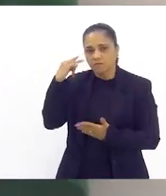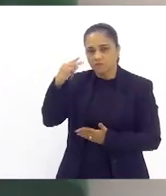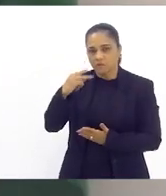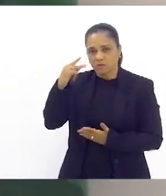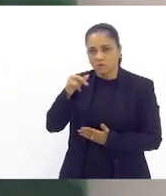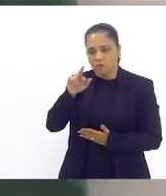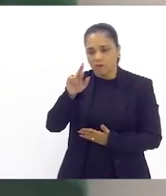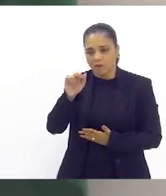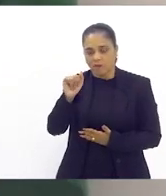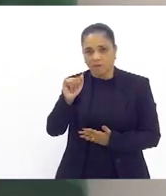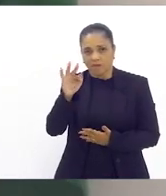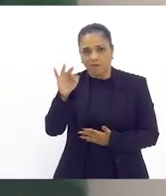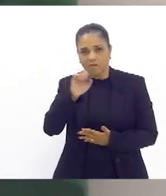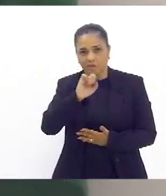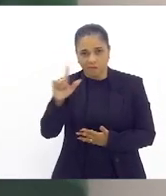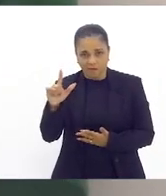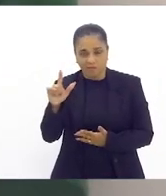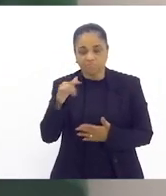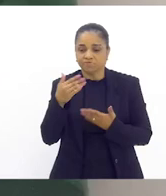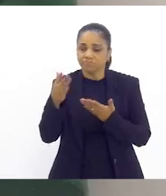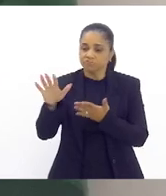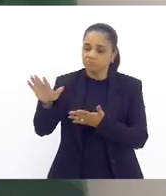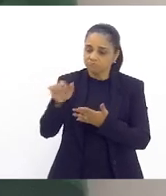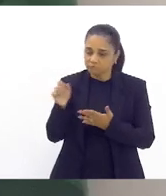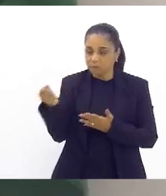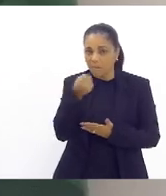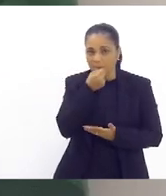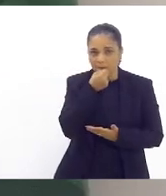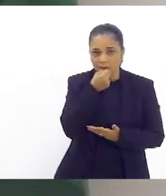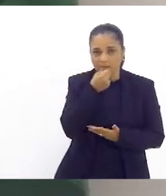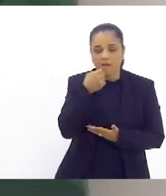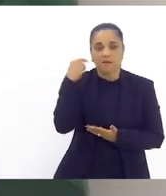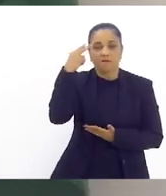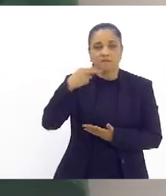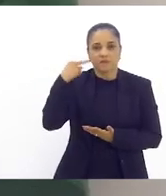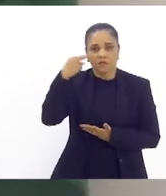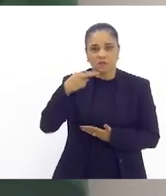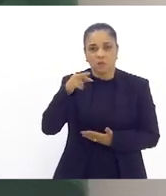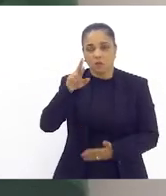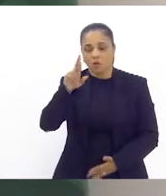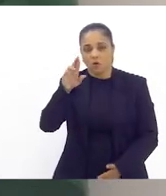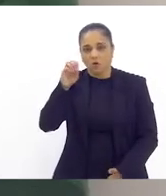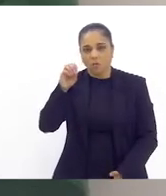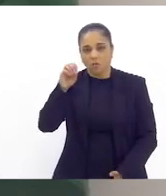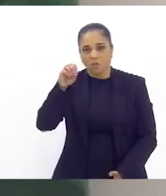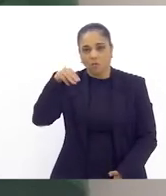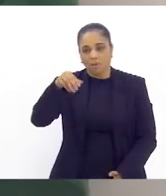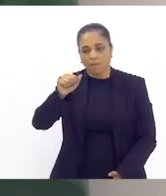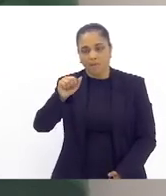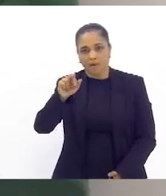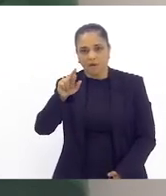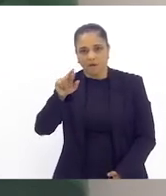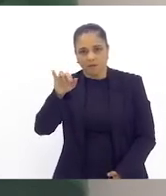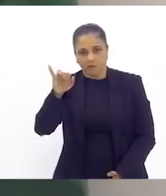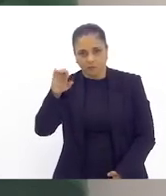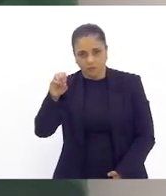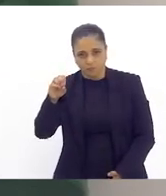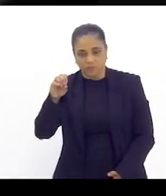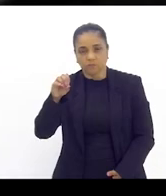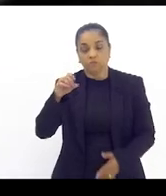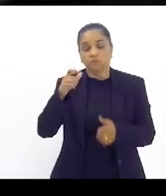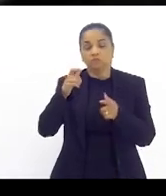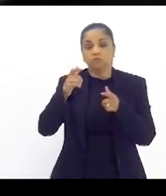gostaria de chamar para fazer o uso da palavra o vereador Romário vereador de Porto Real se encontra